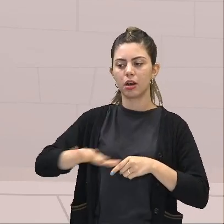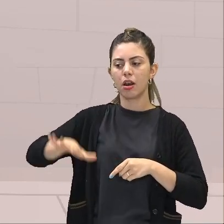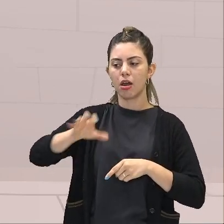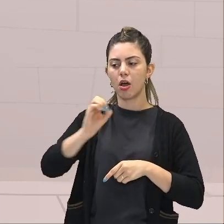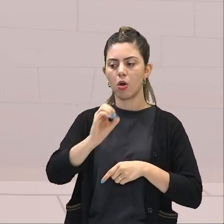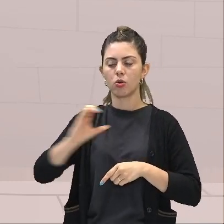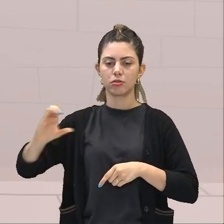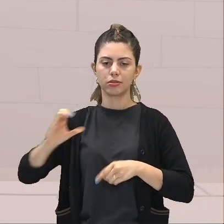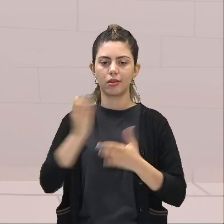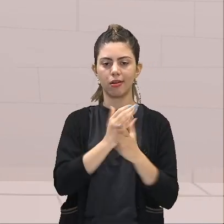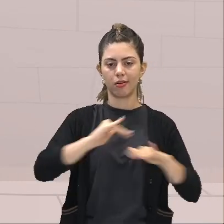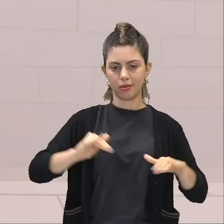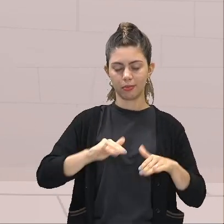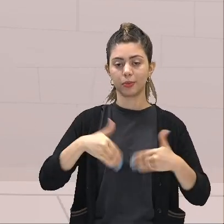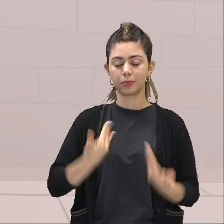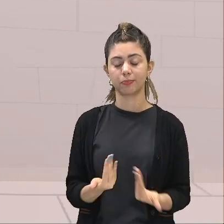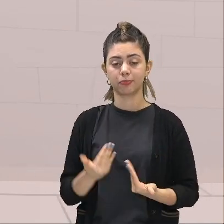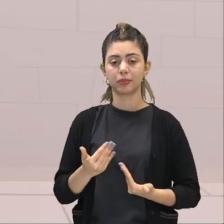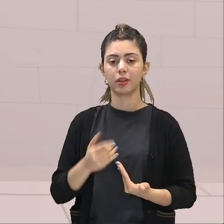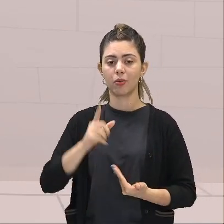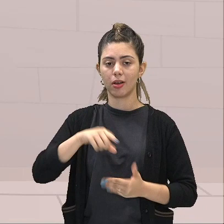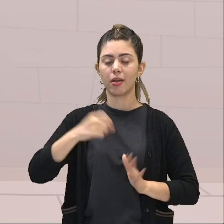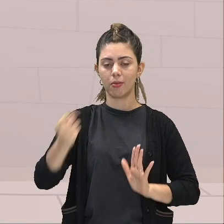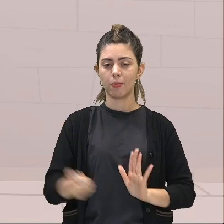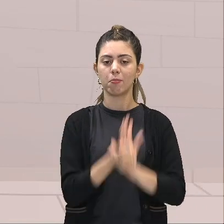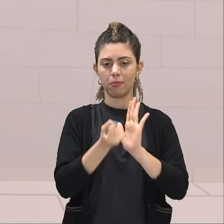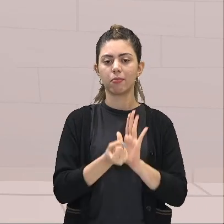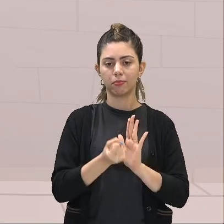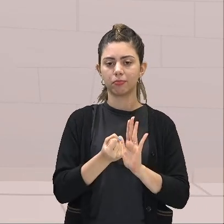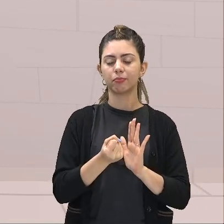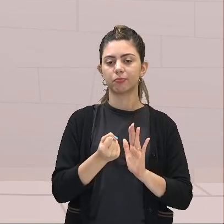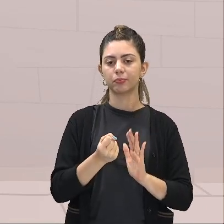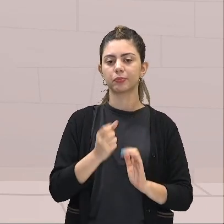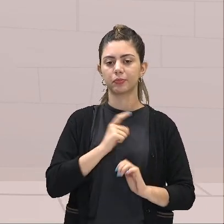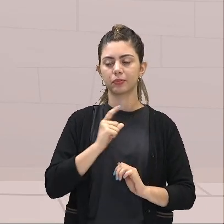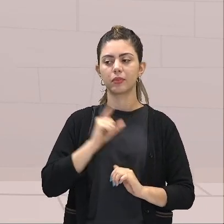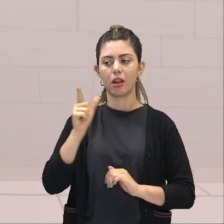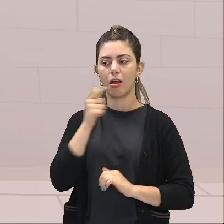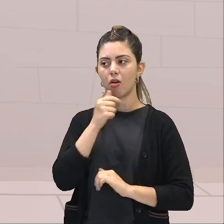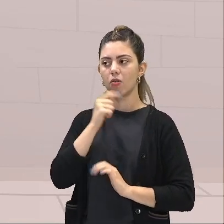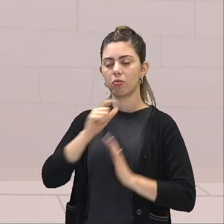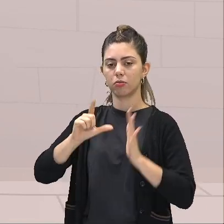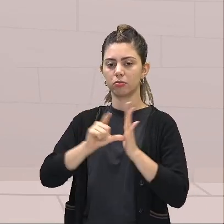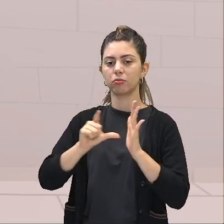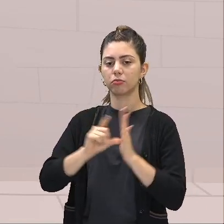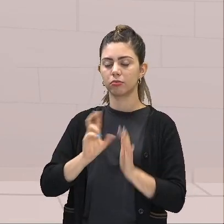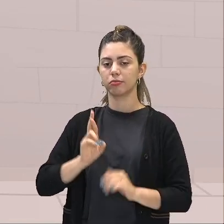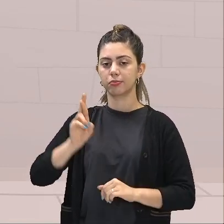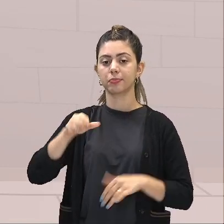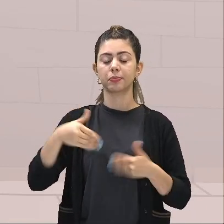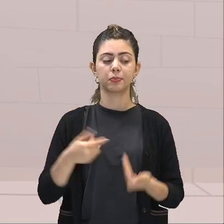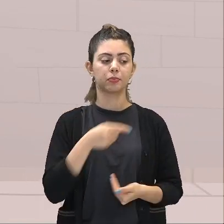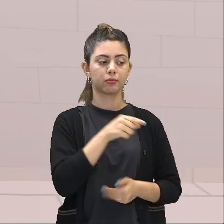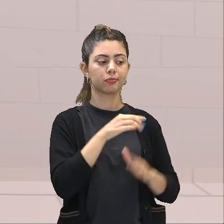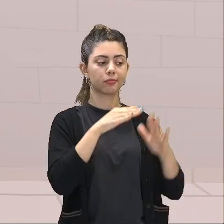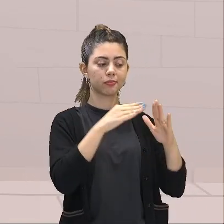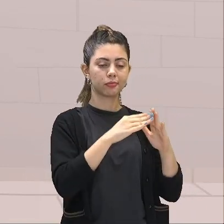A gente tem aqui o estopim, o início de toda uma estrutura que